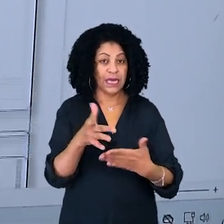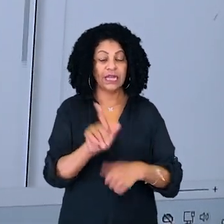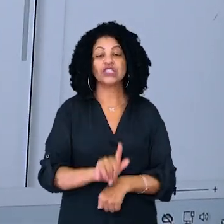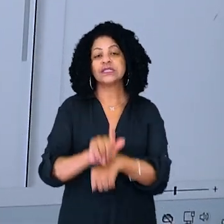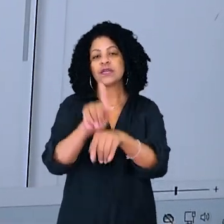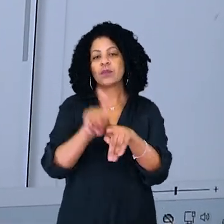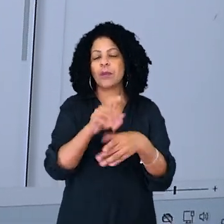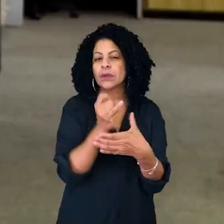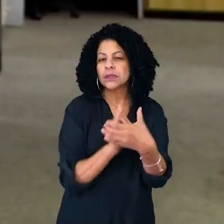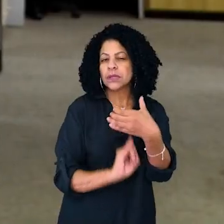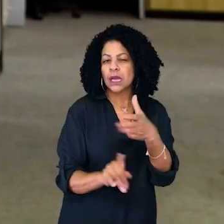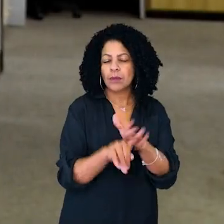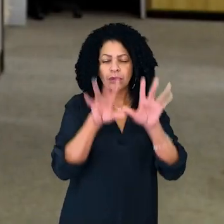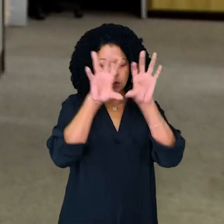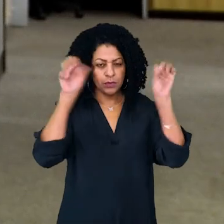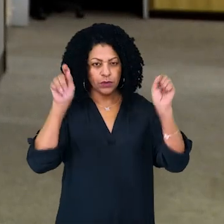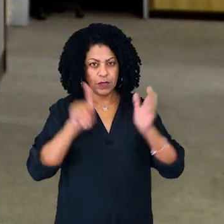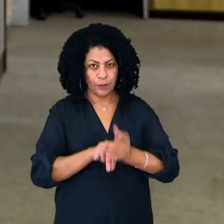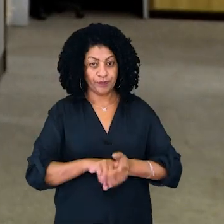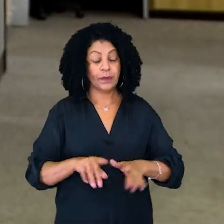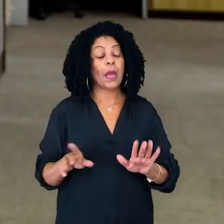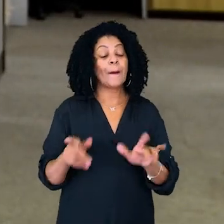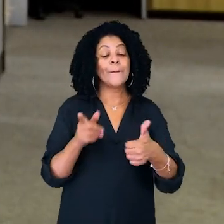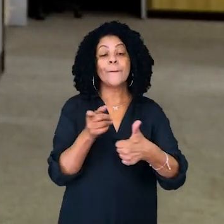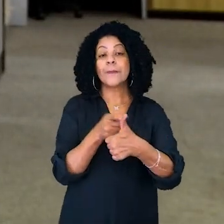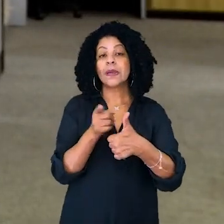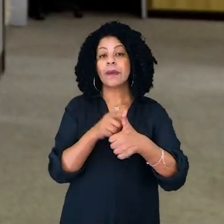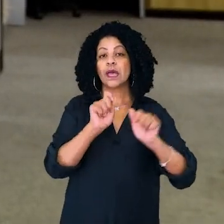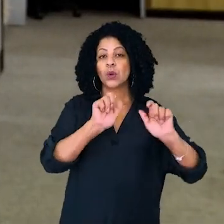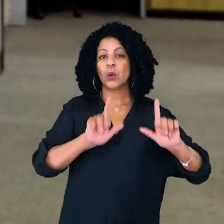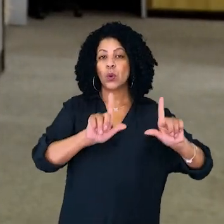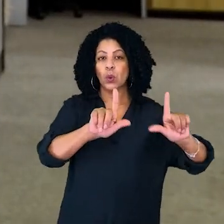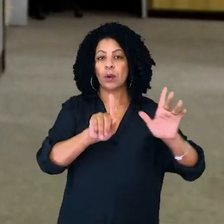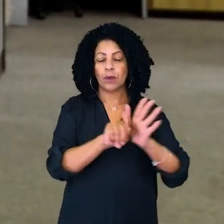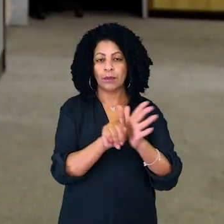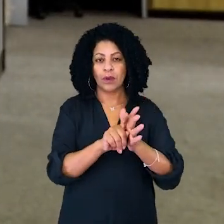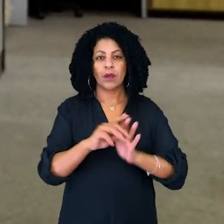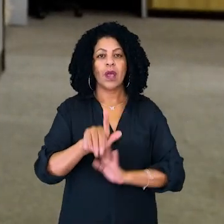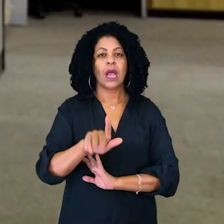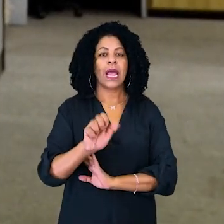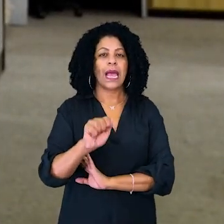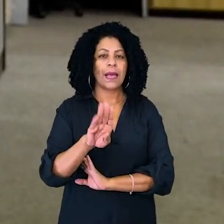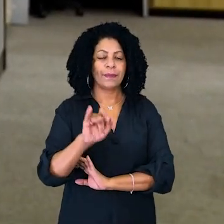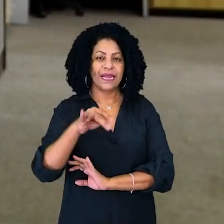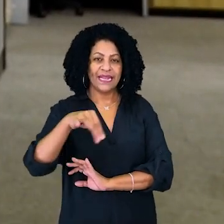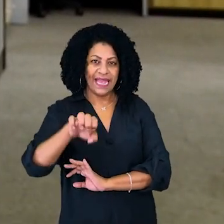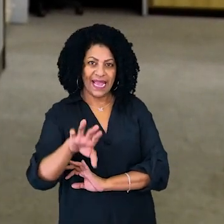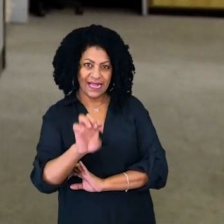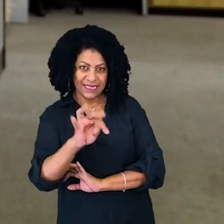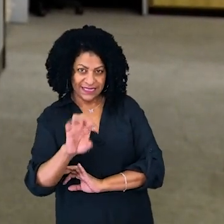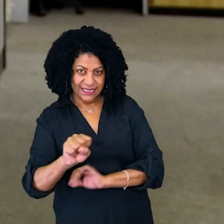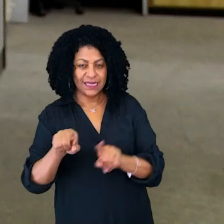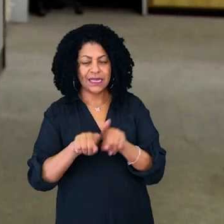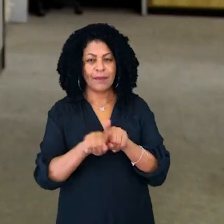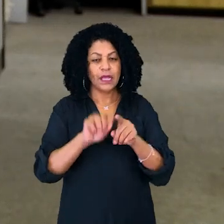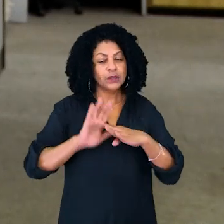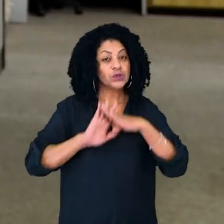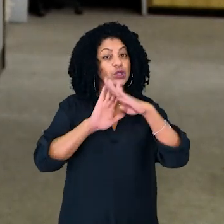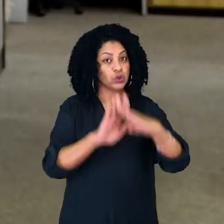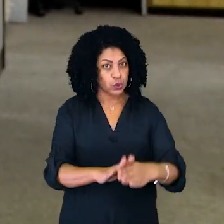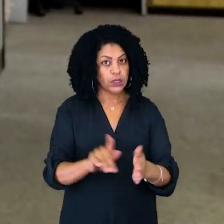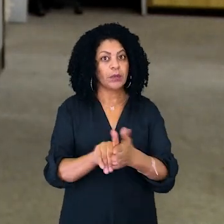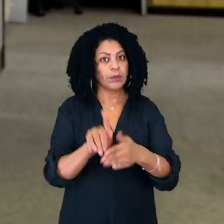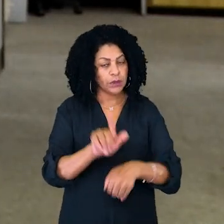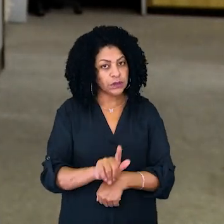do tribunal. Nós temos o primeiro painel, que é o painel Gabinetes, que vai auxiliar